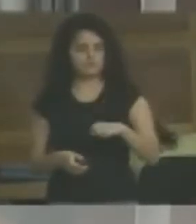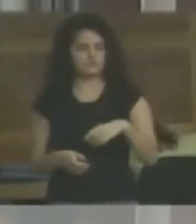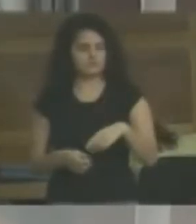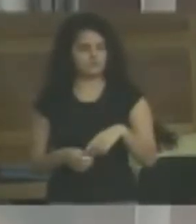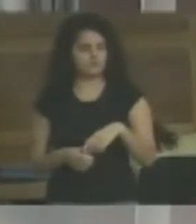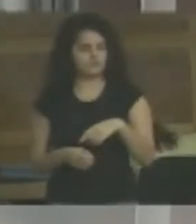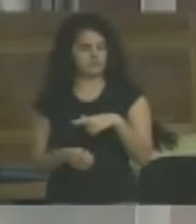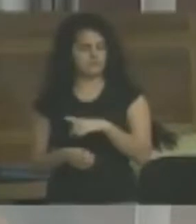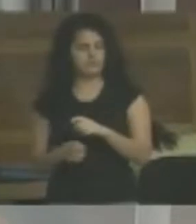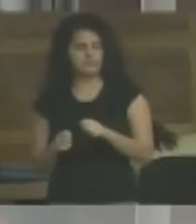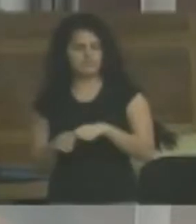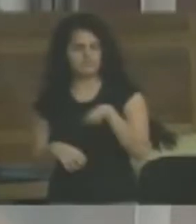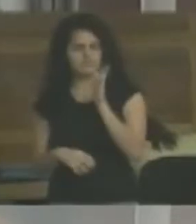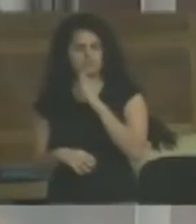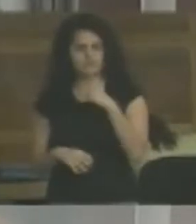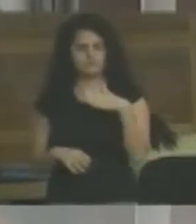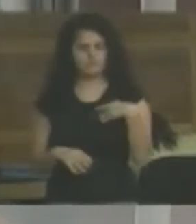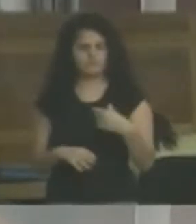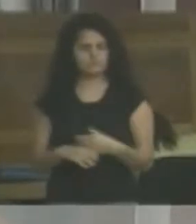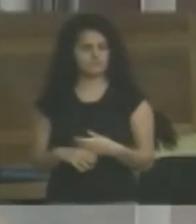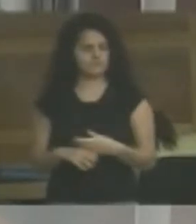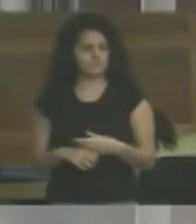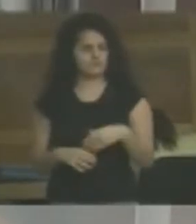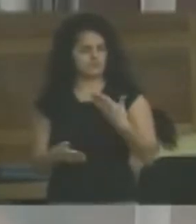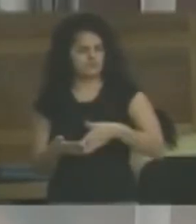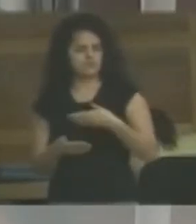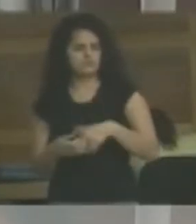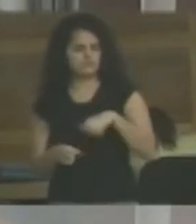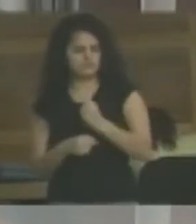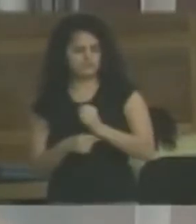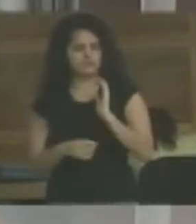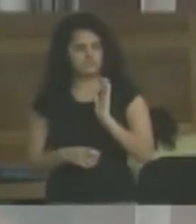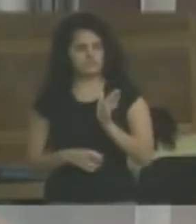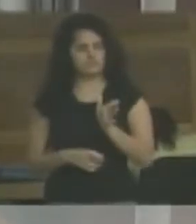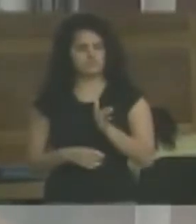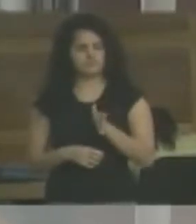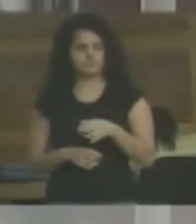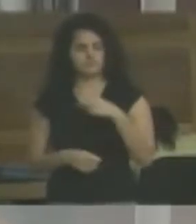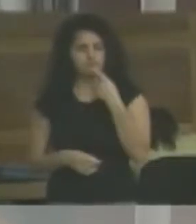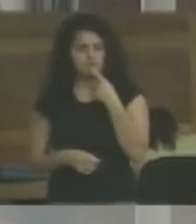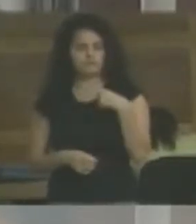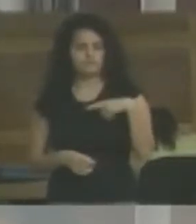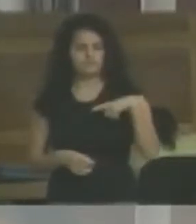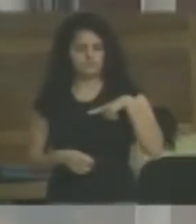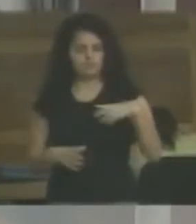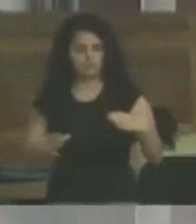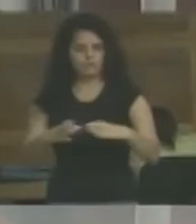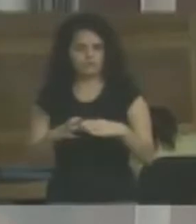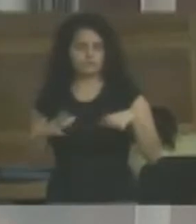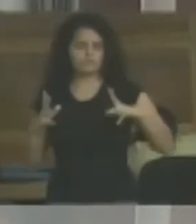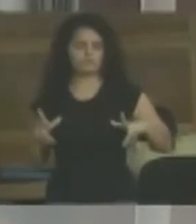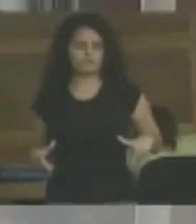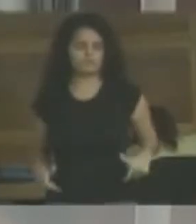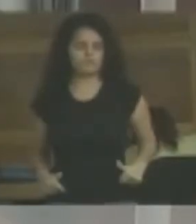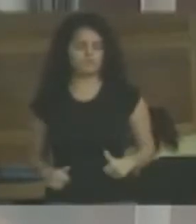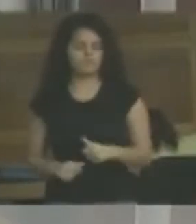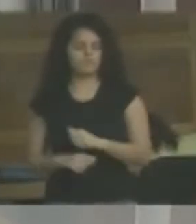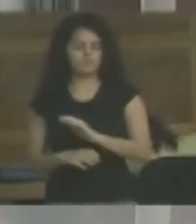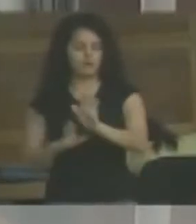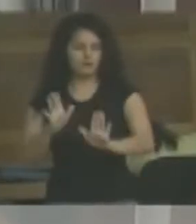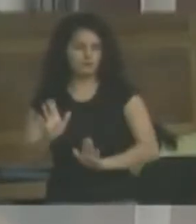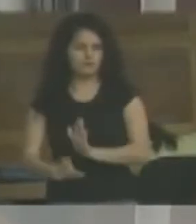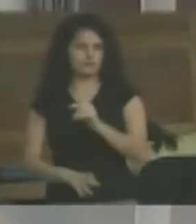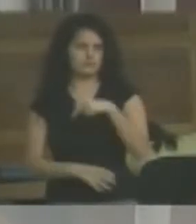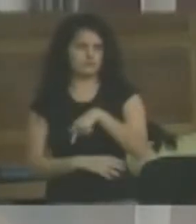isso em dois tempos. Inclusive, a Secretaria de Obras já me garantiu que está saindo um mutirão de limpeza para aquela redondeza